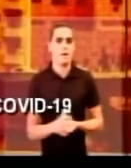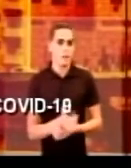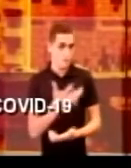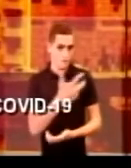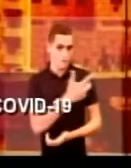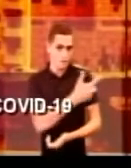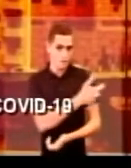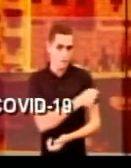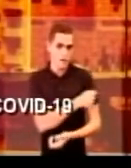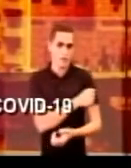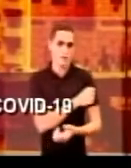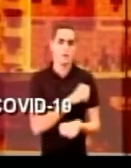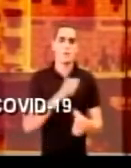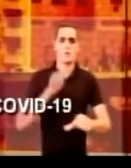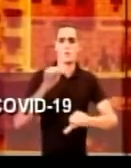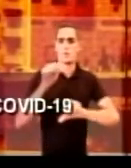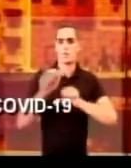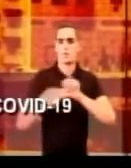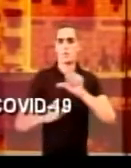mundo.